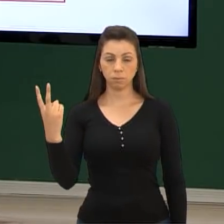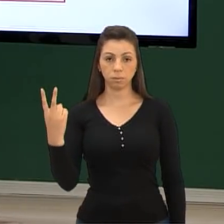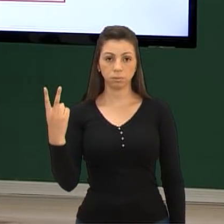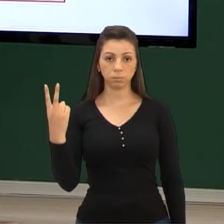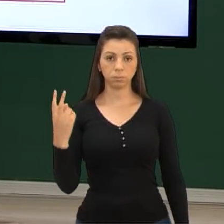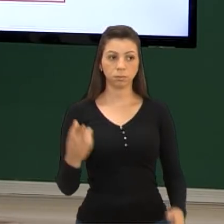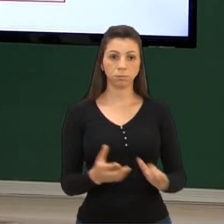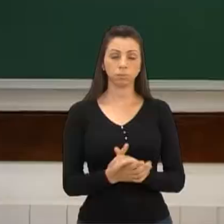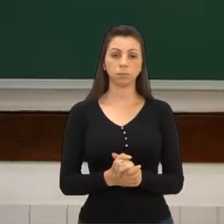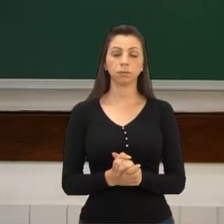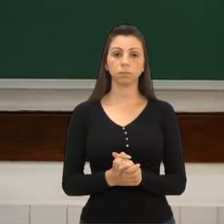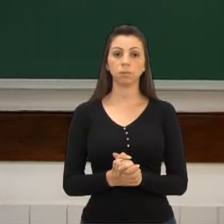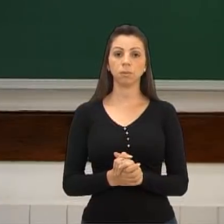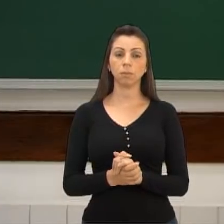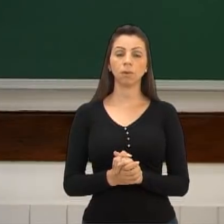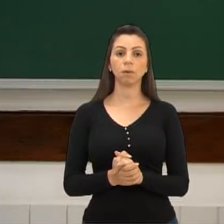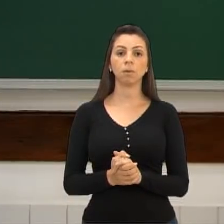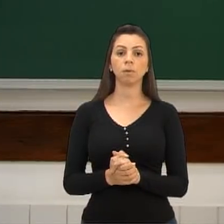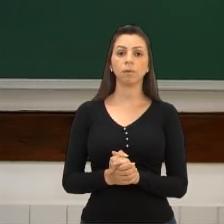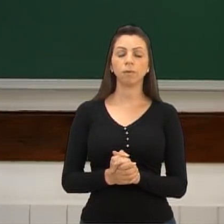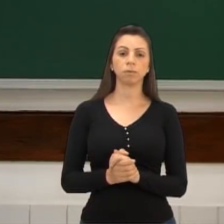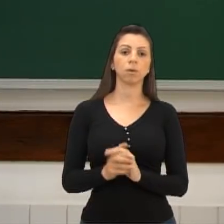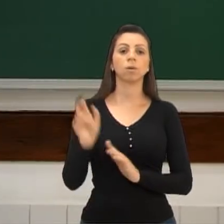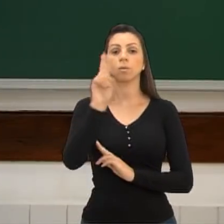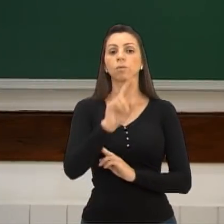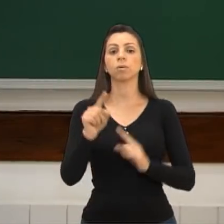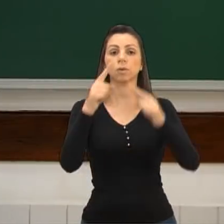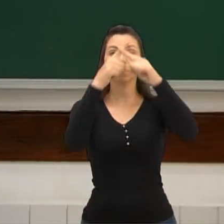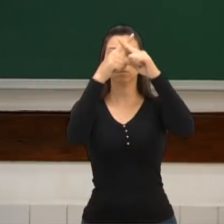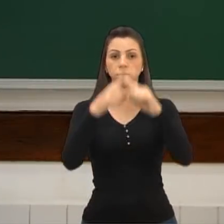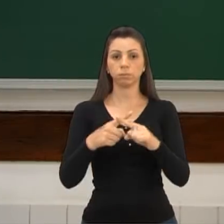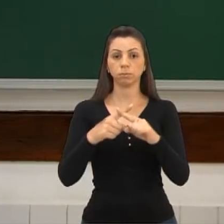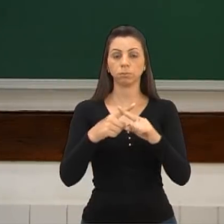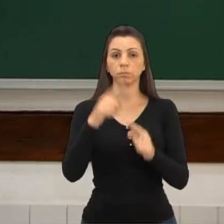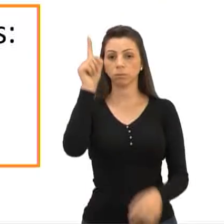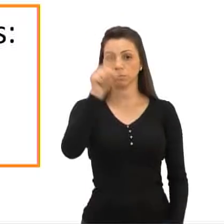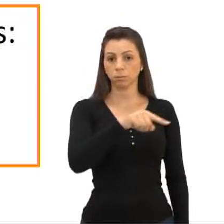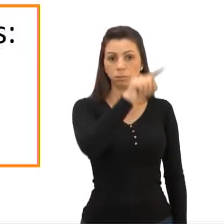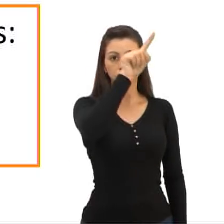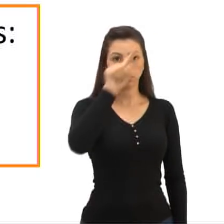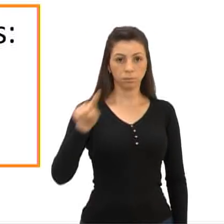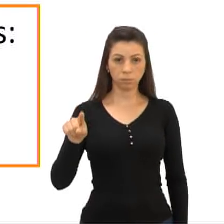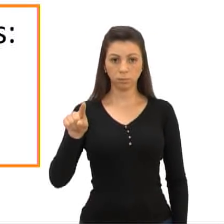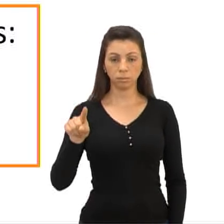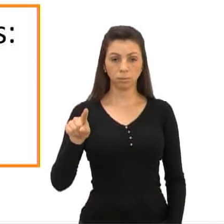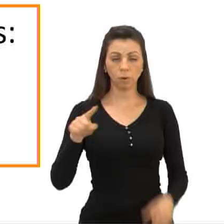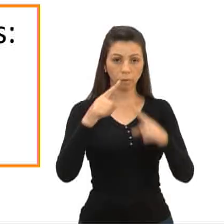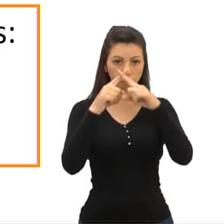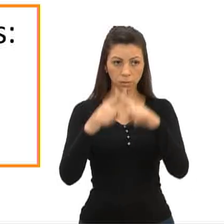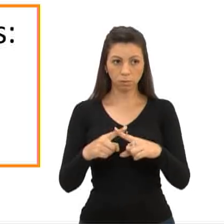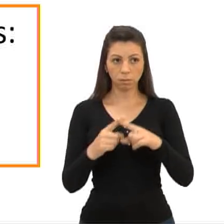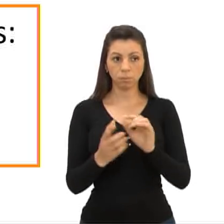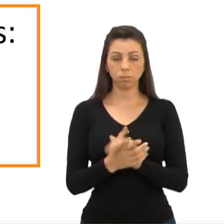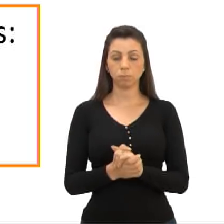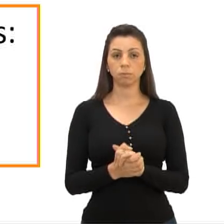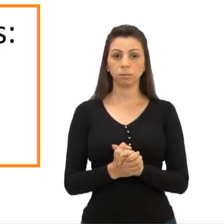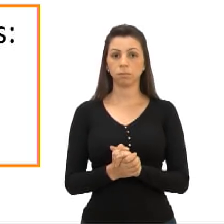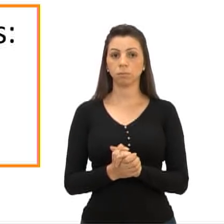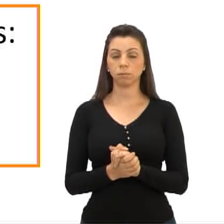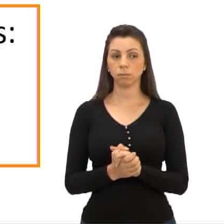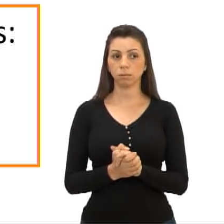identificação usando uma cruz, multiplicando na forma de cruz. 2 vezes